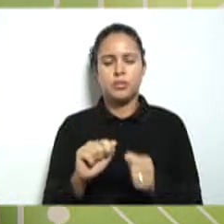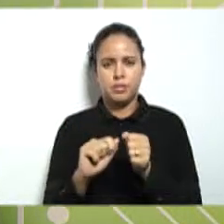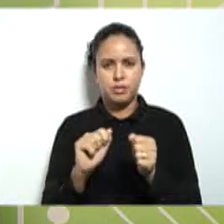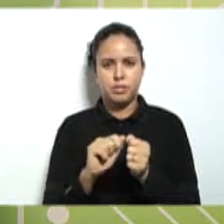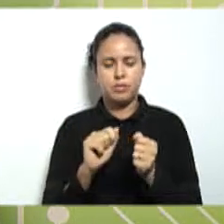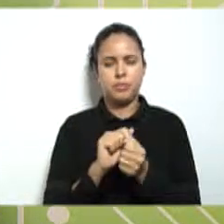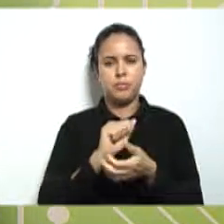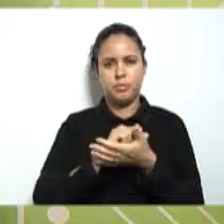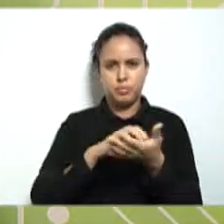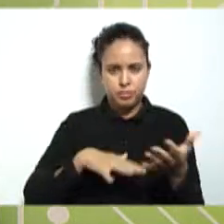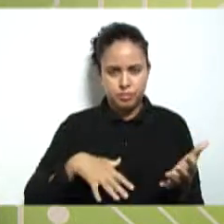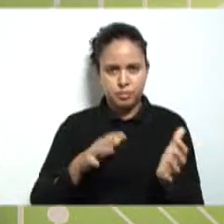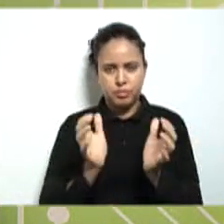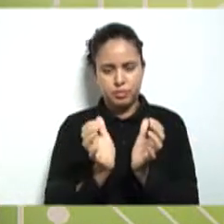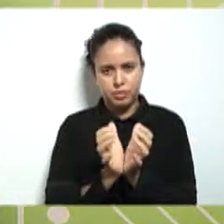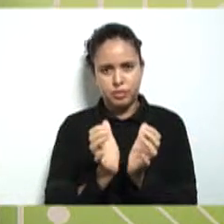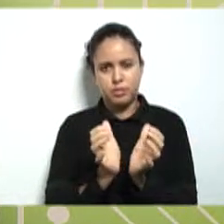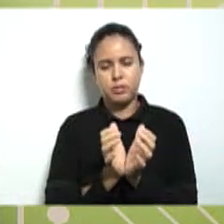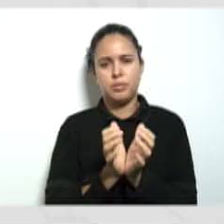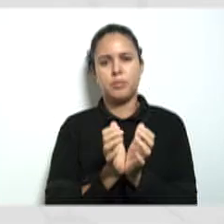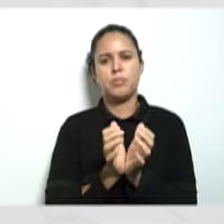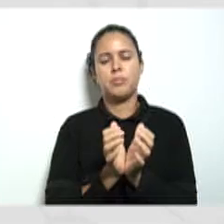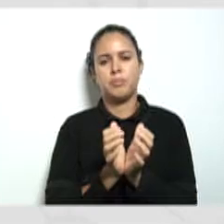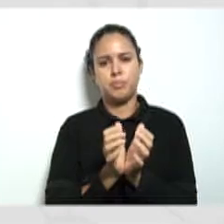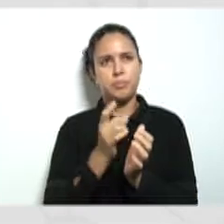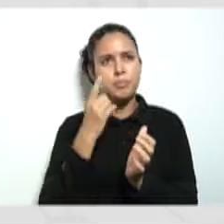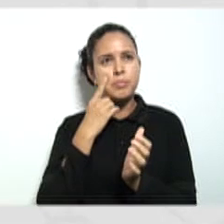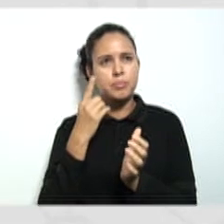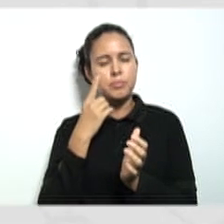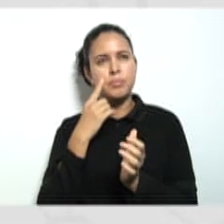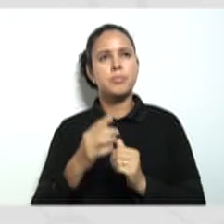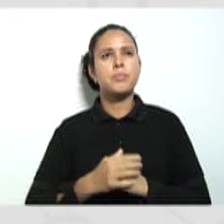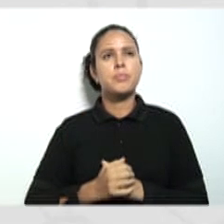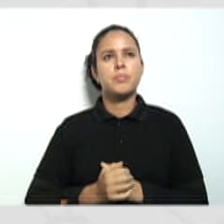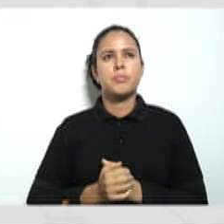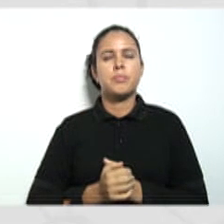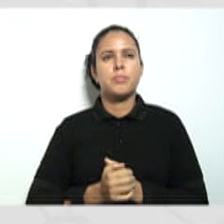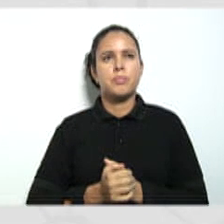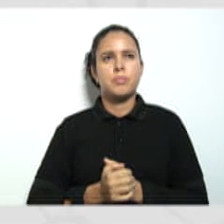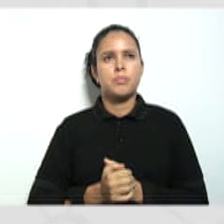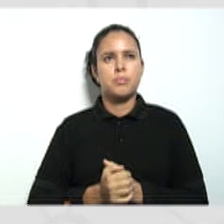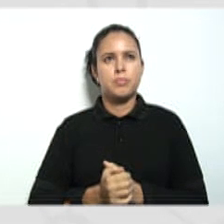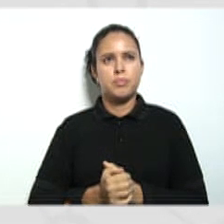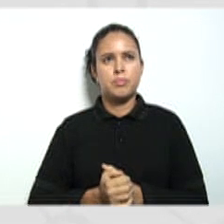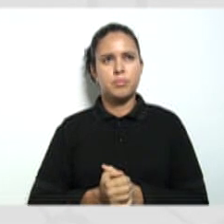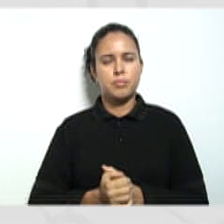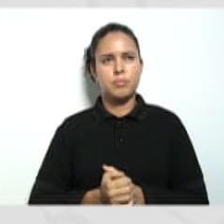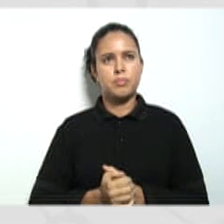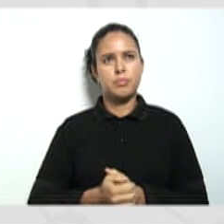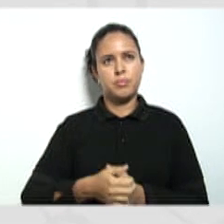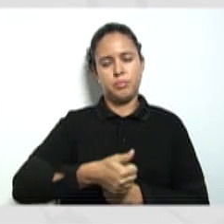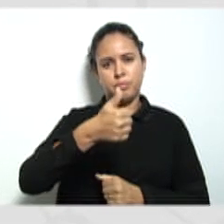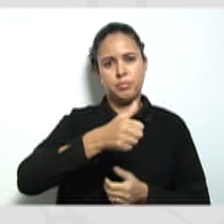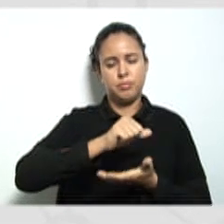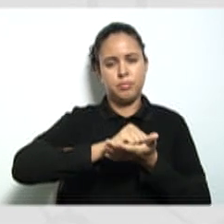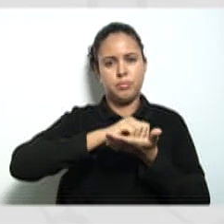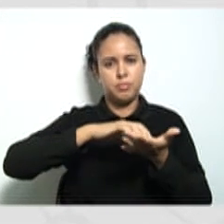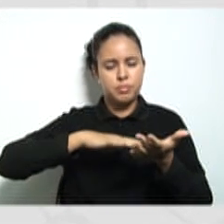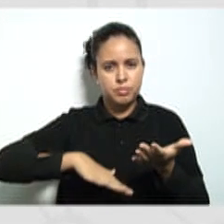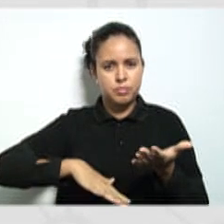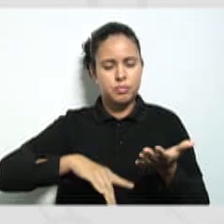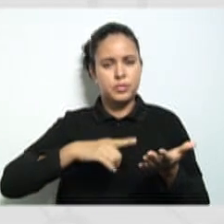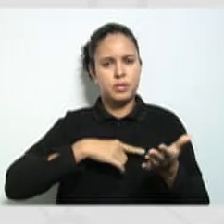em grupo. Vamos fazer uma revisão de como ficaram as atividades de percurso da nossa disciplina? Na primeira atividade de percurso da disciplina, nós apresentamos